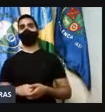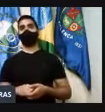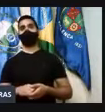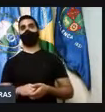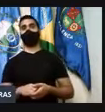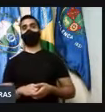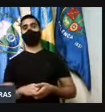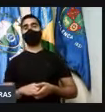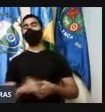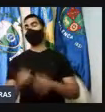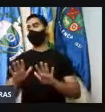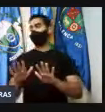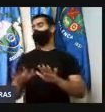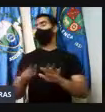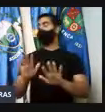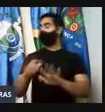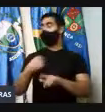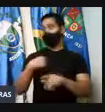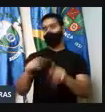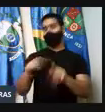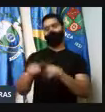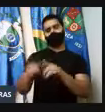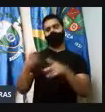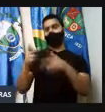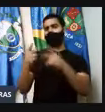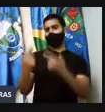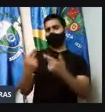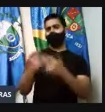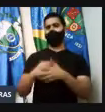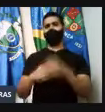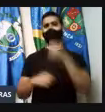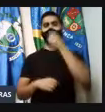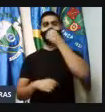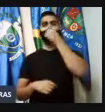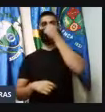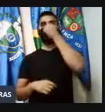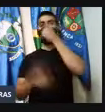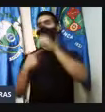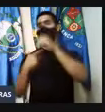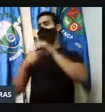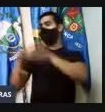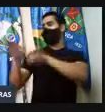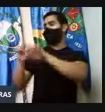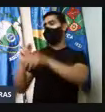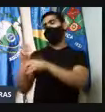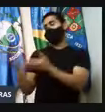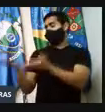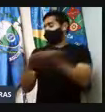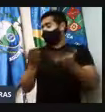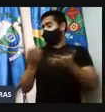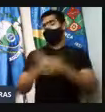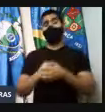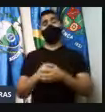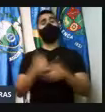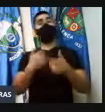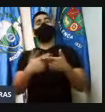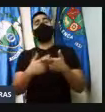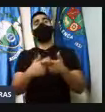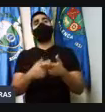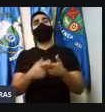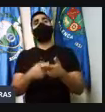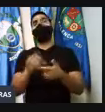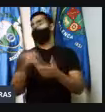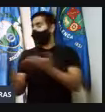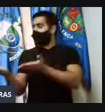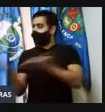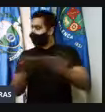mesma coisa digo eu. A gente fala convocar ou convidar, é porque a gente